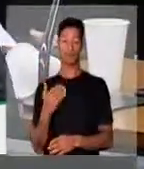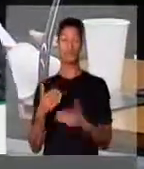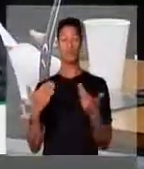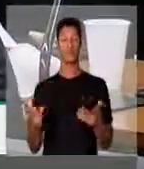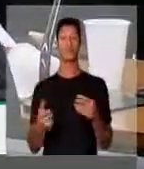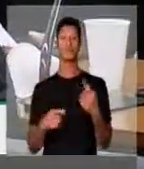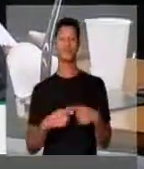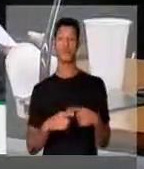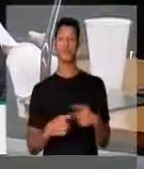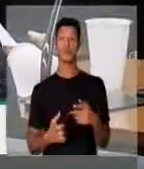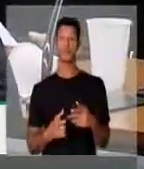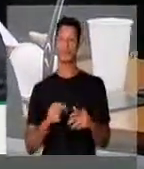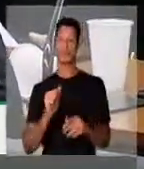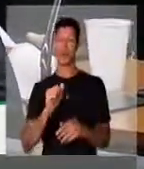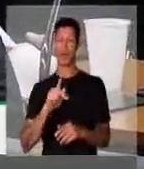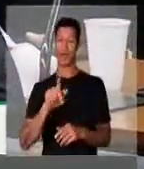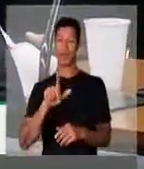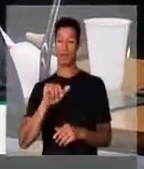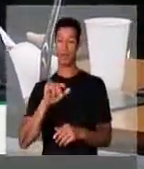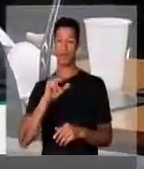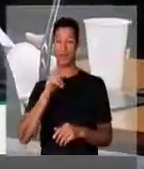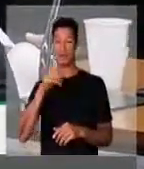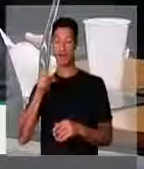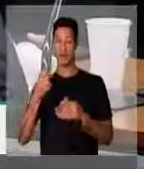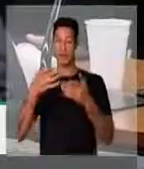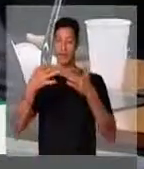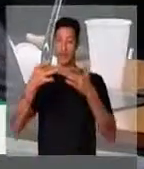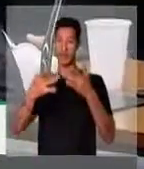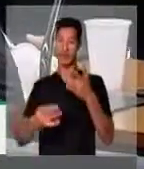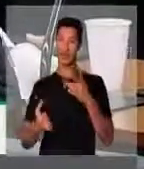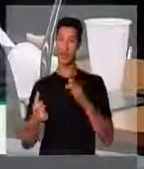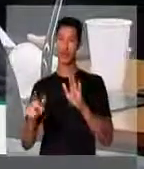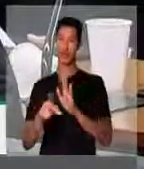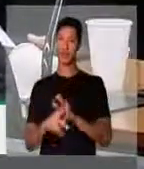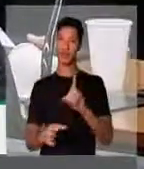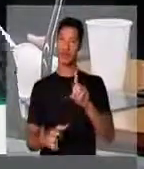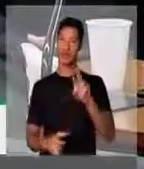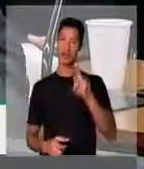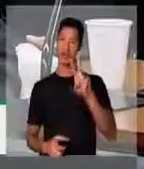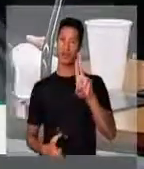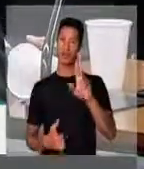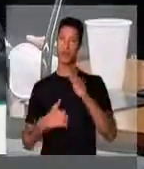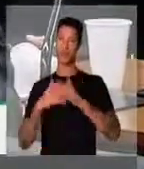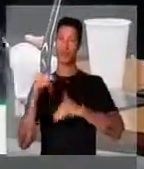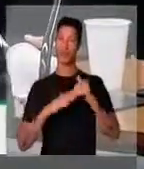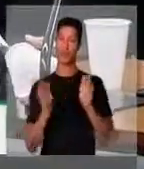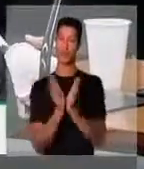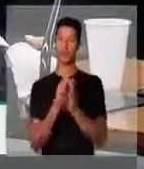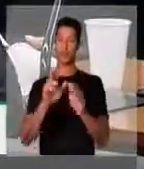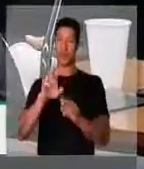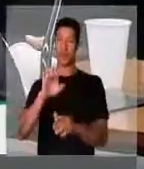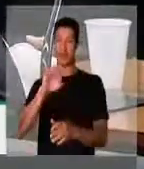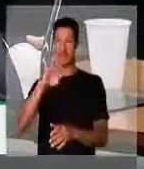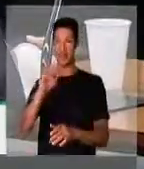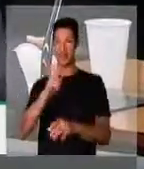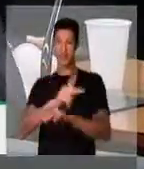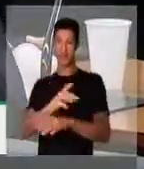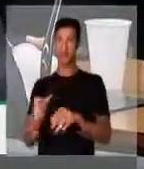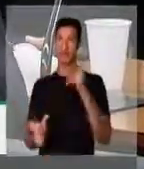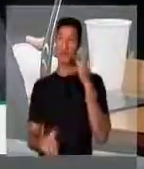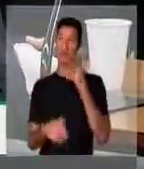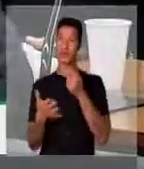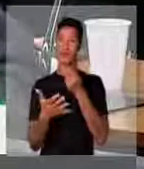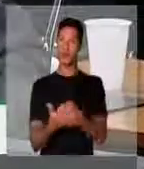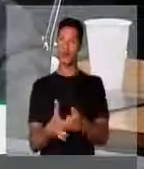Daí porque a aplicação discricionária, né, da DRU sobre parte das receitas previdenciárias